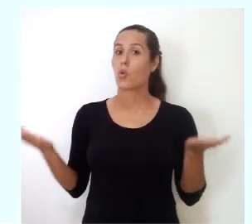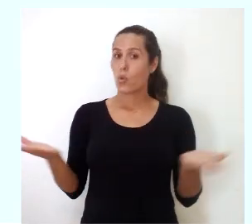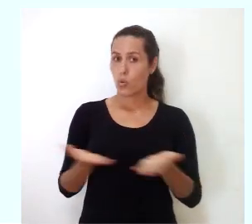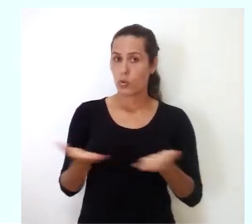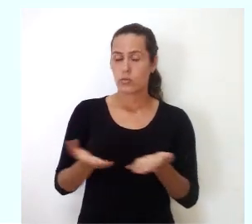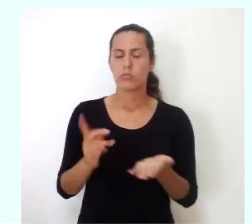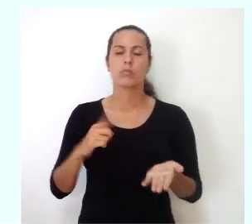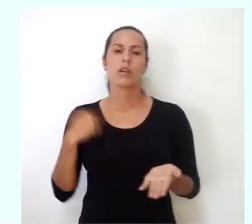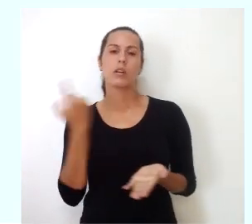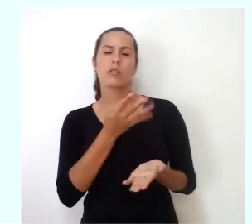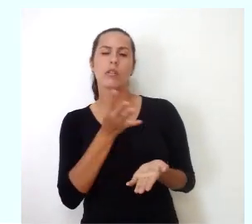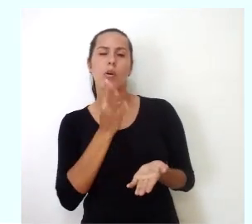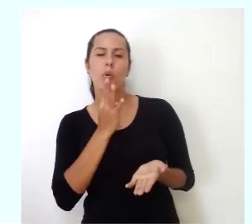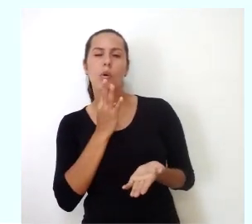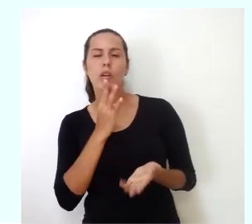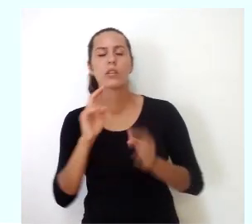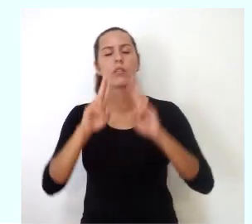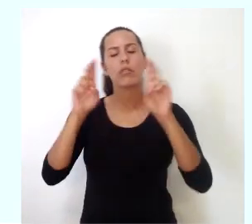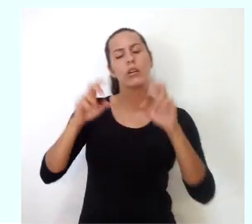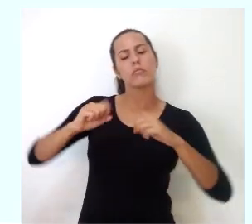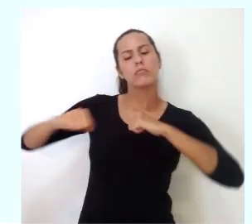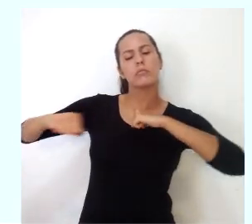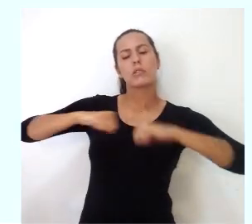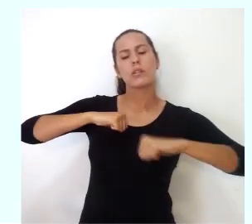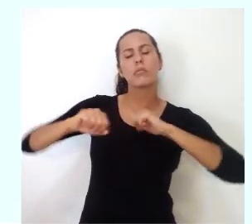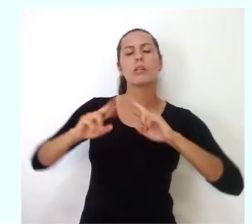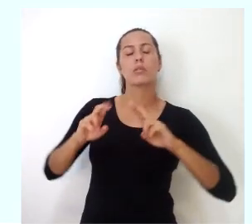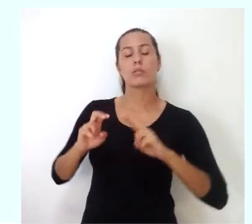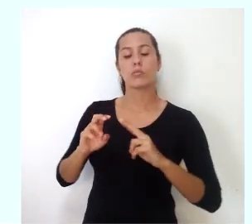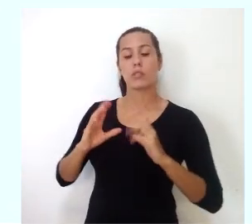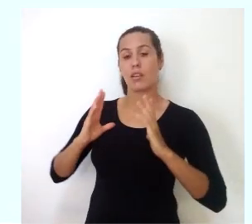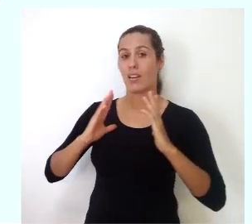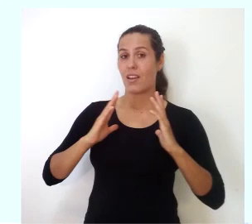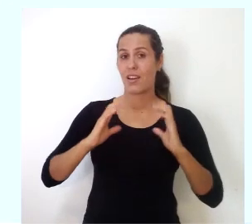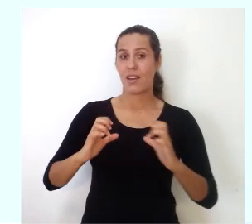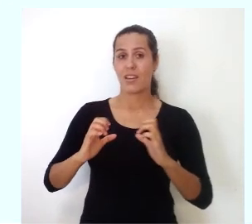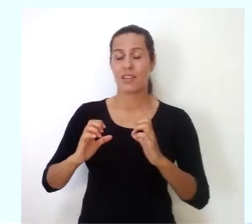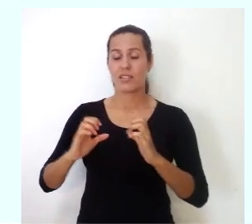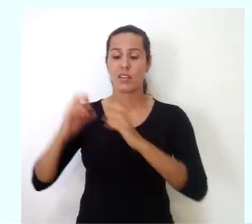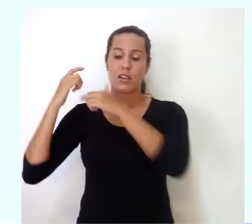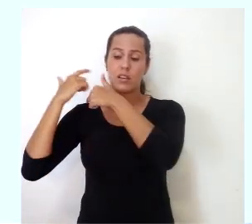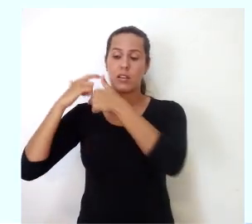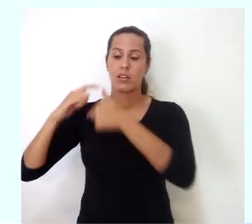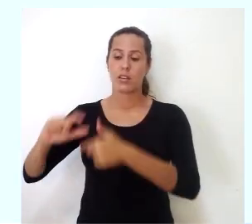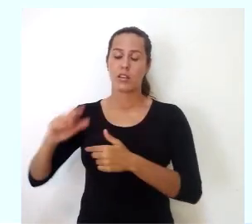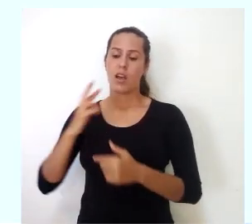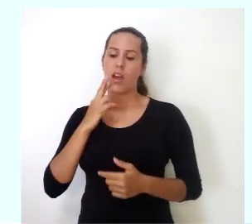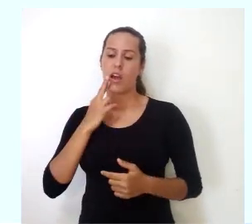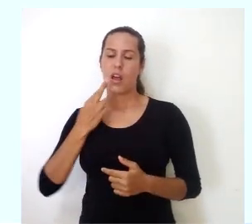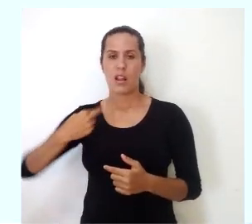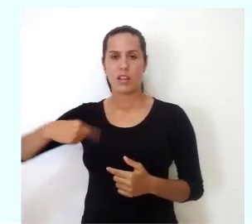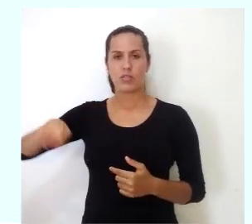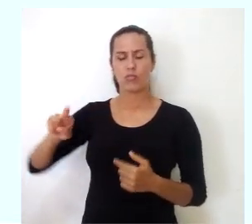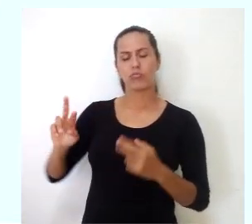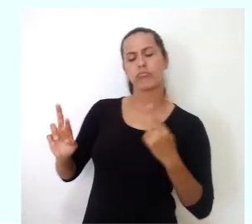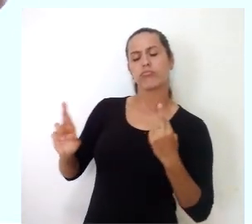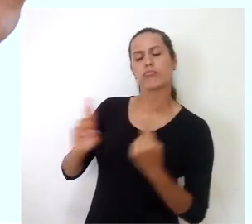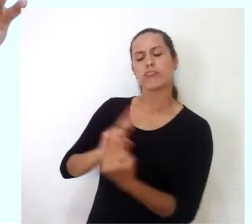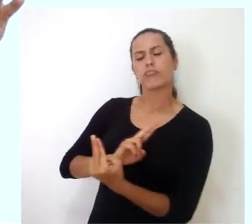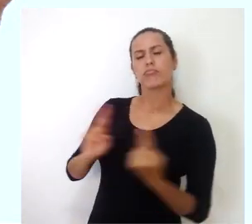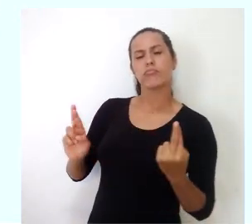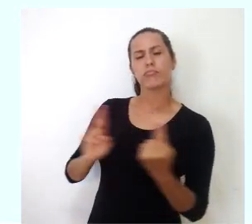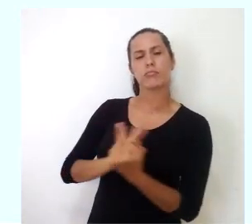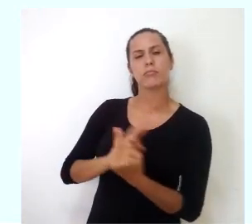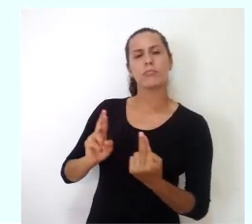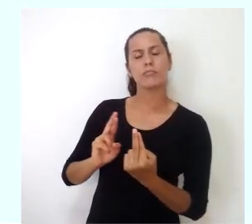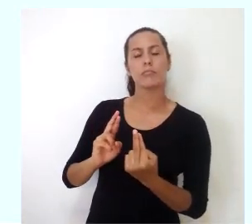vamos debater, certo, a seguinte questão, a relação entre a ética e a tradição religiosa. Vamos